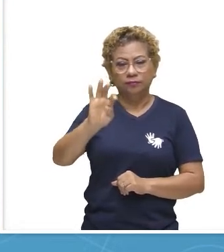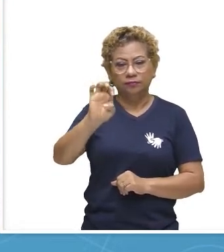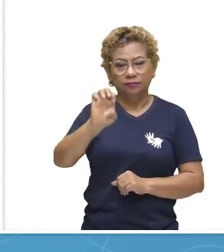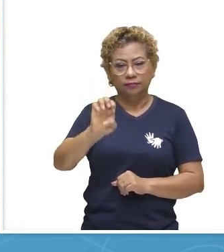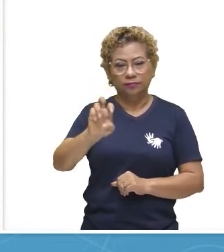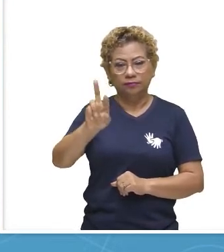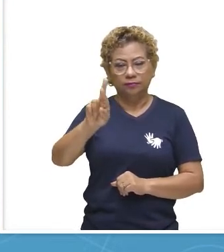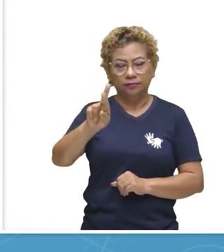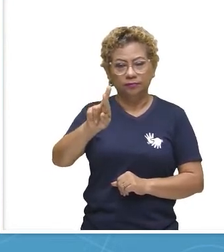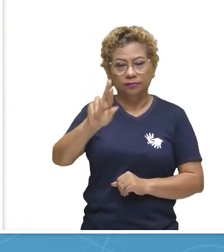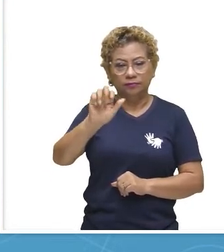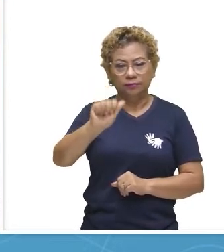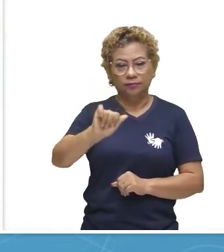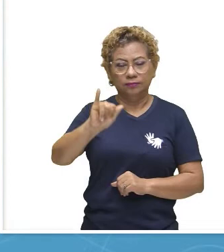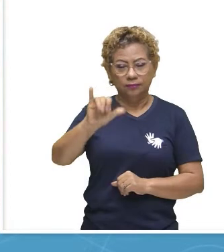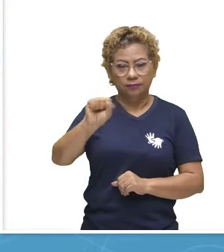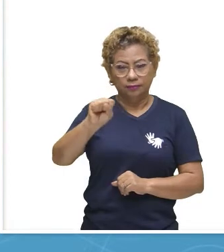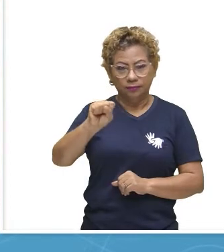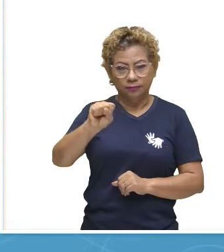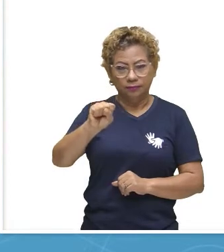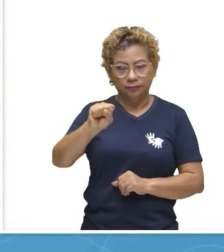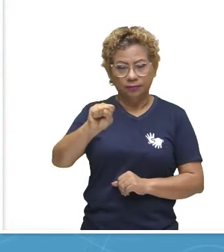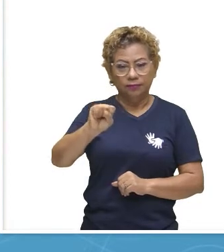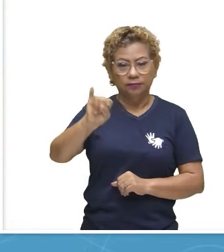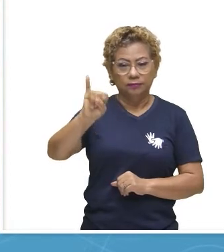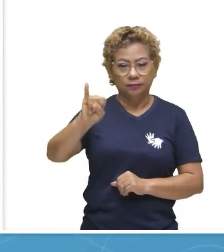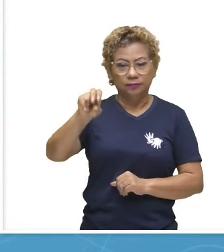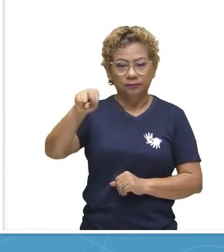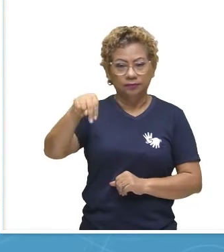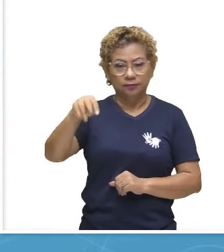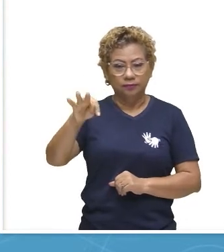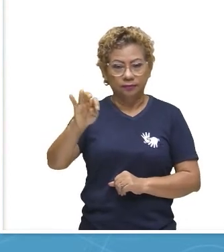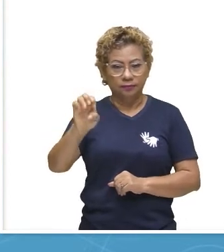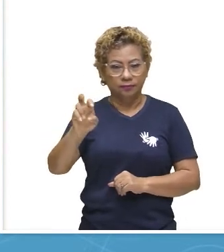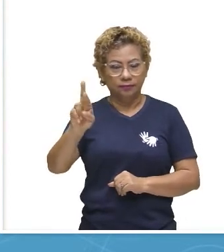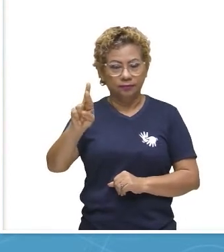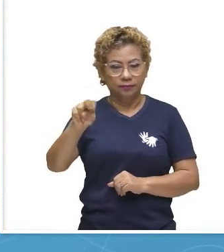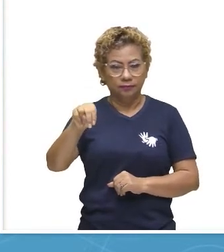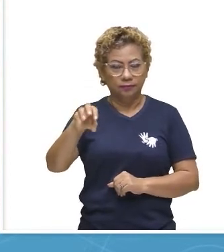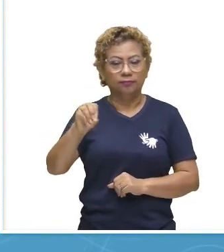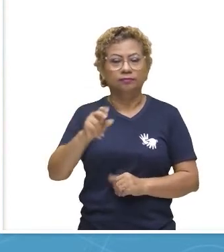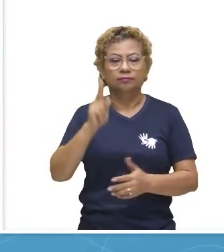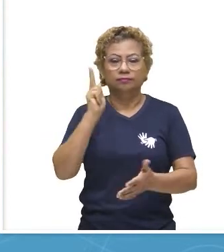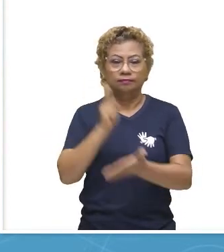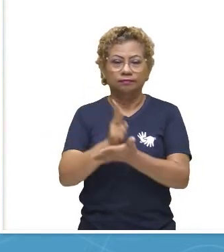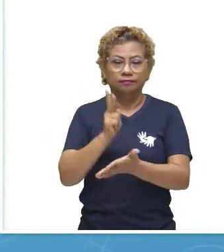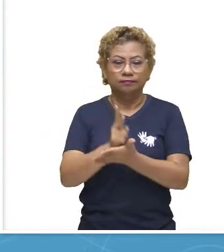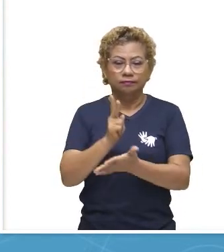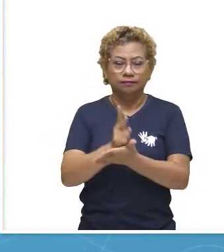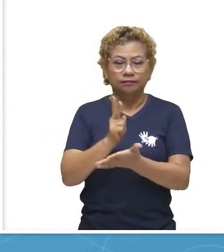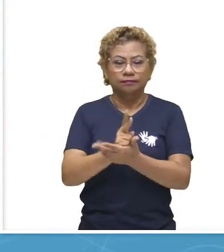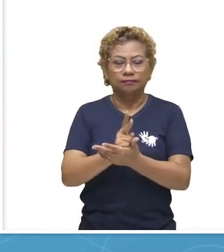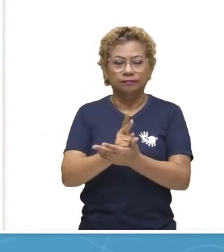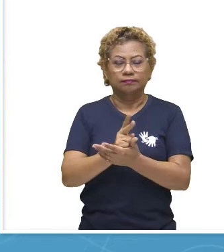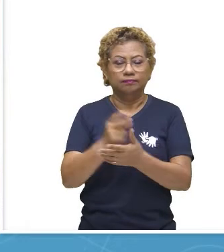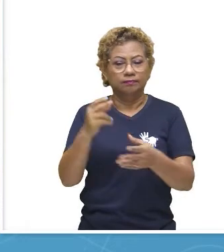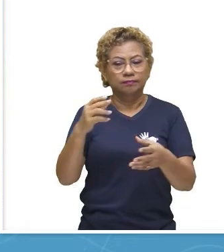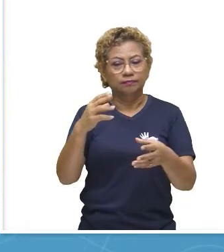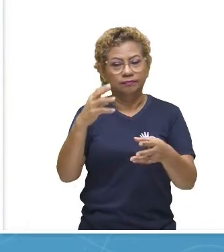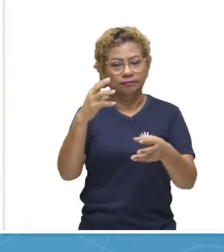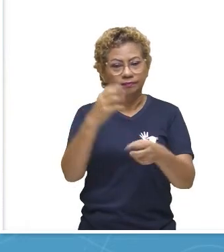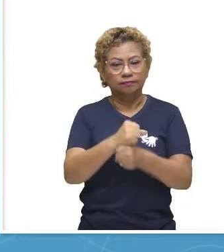não esqueçam, colaterais, eles sempre vão ser